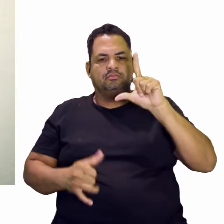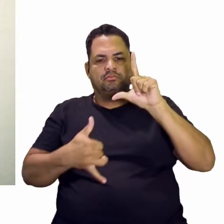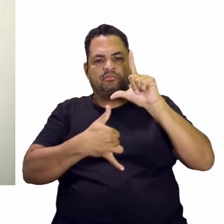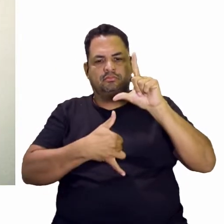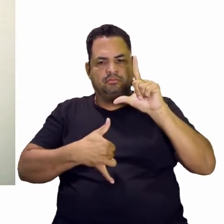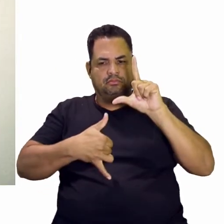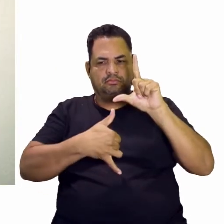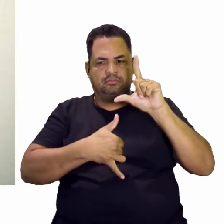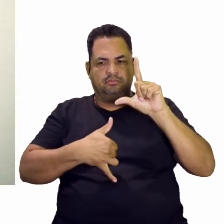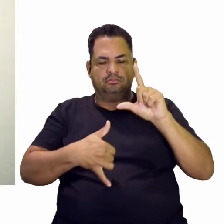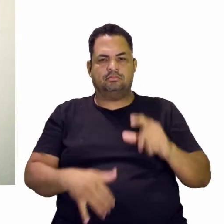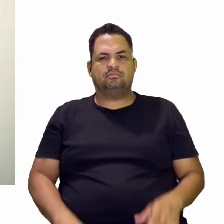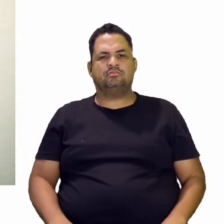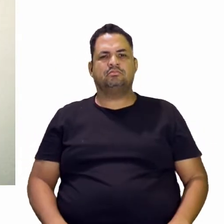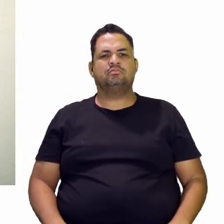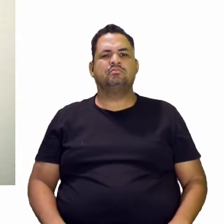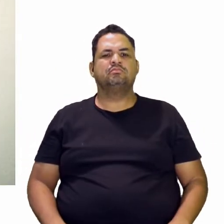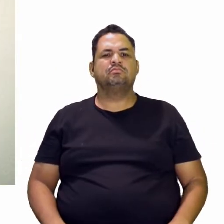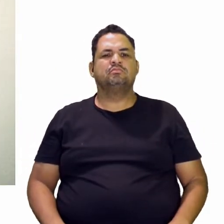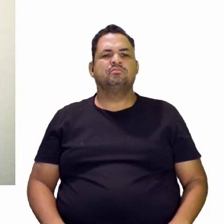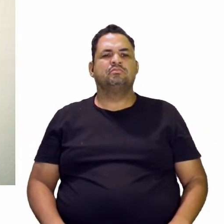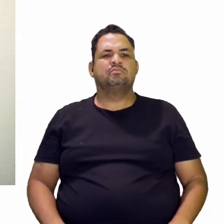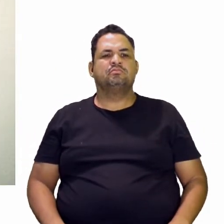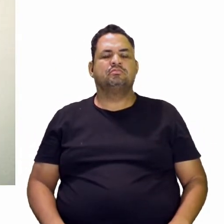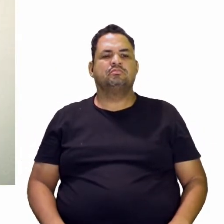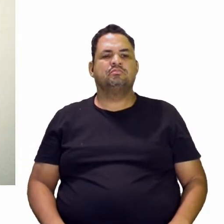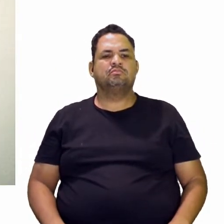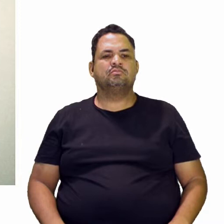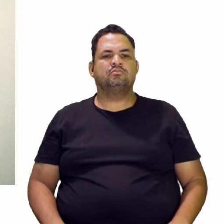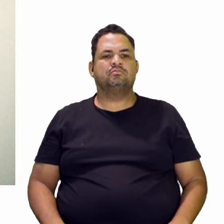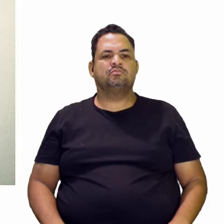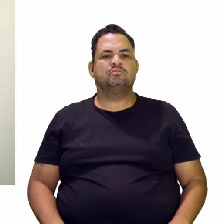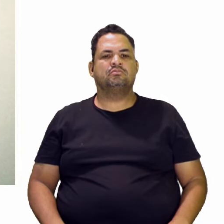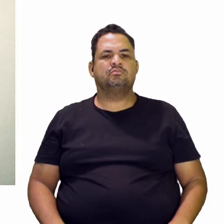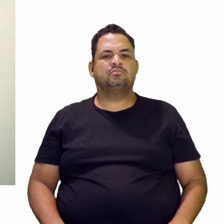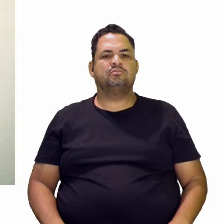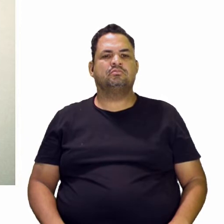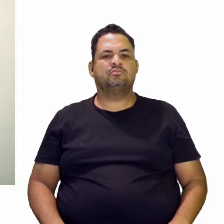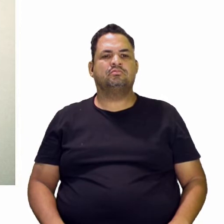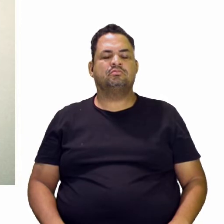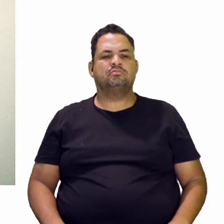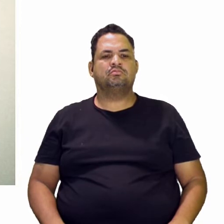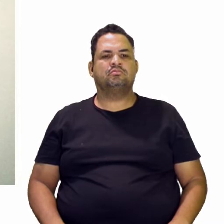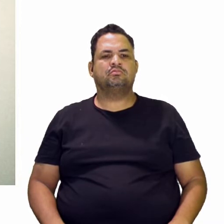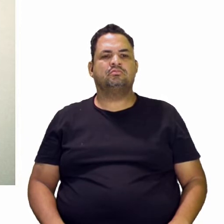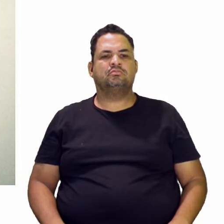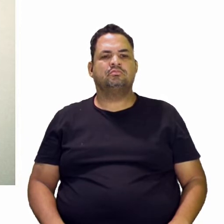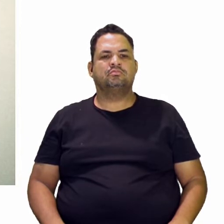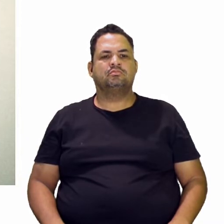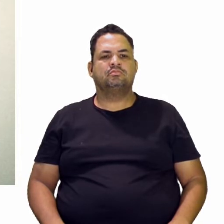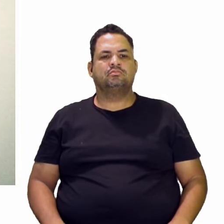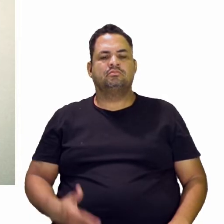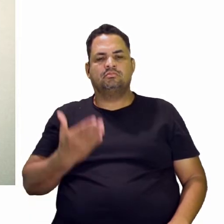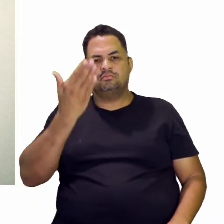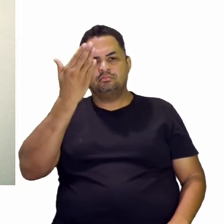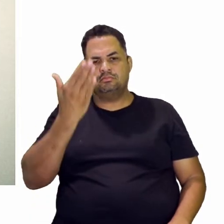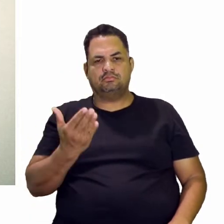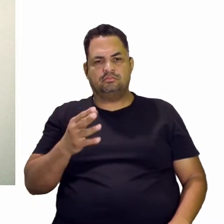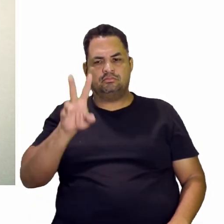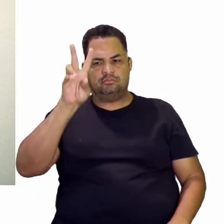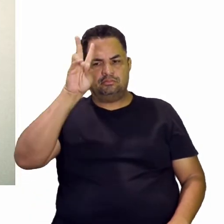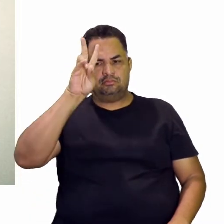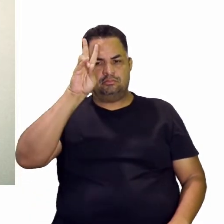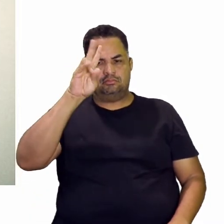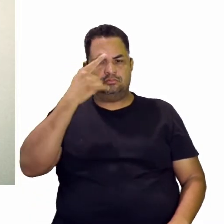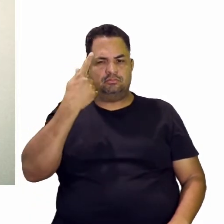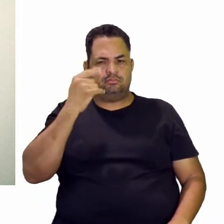vamos lá. Então, aqui a gente tem a estrutura de um lipídio. Lembra?